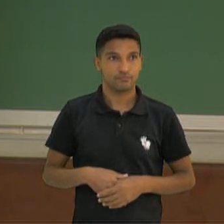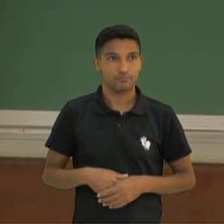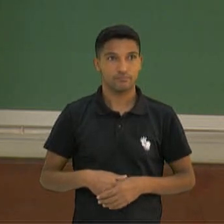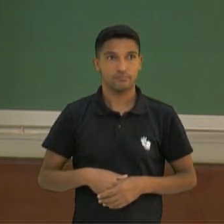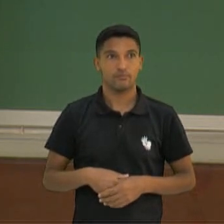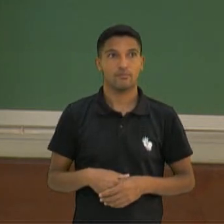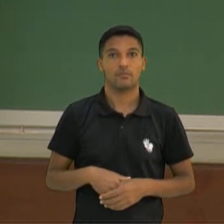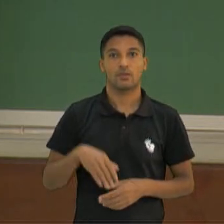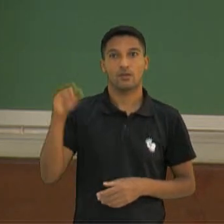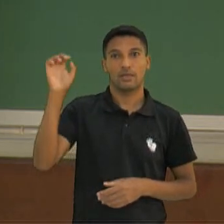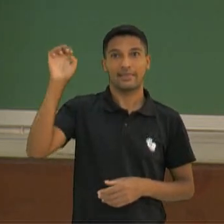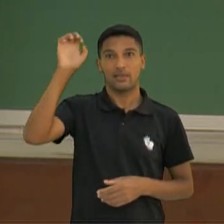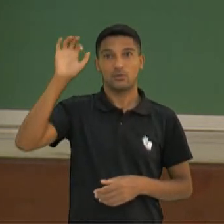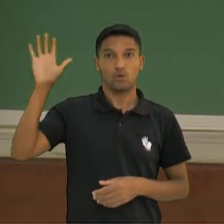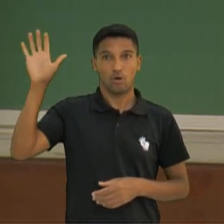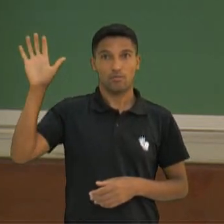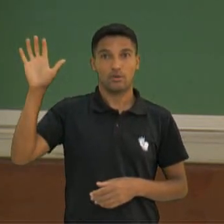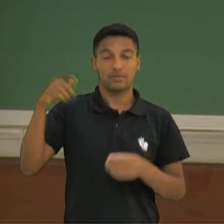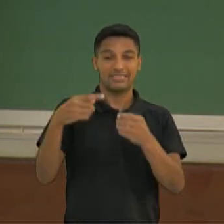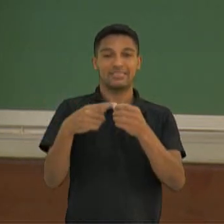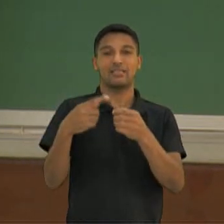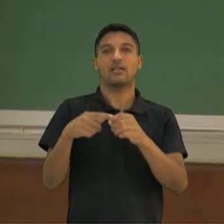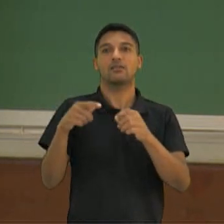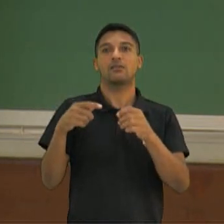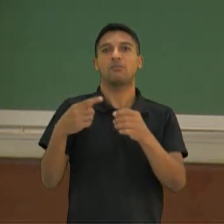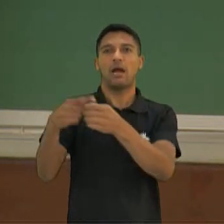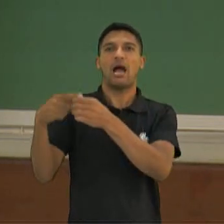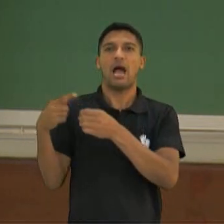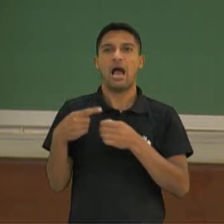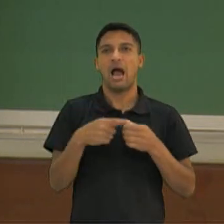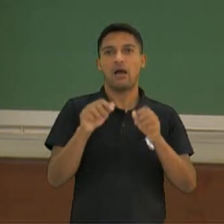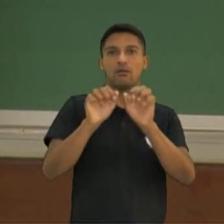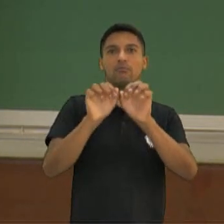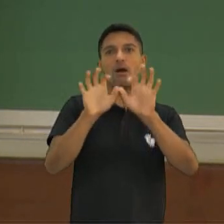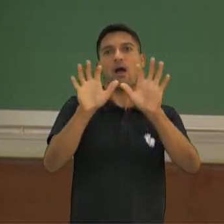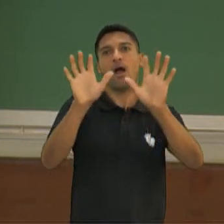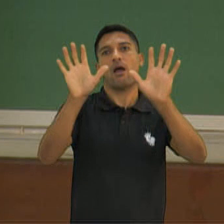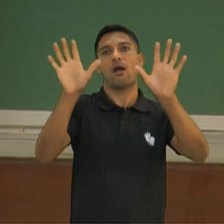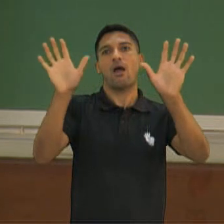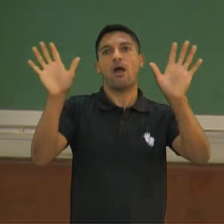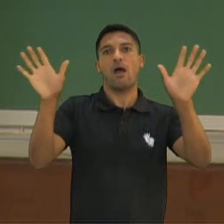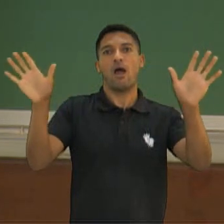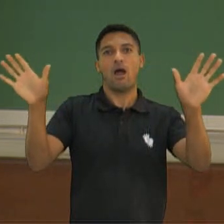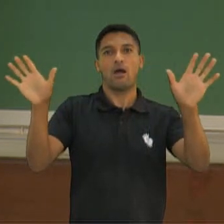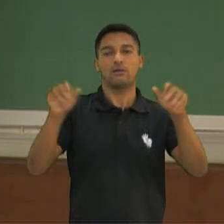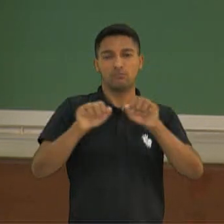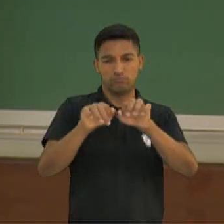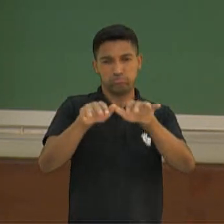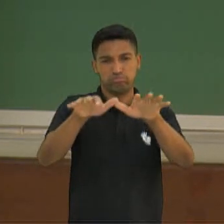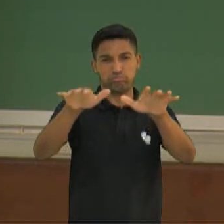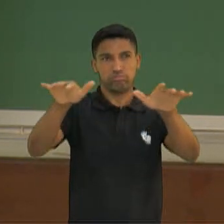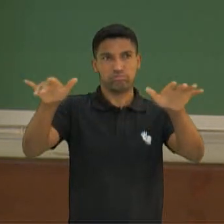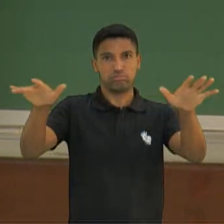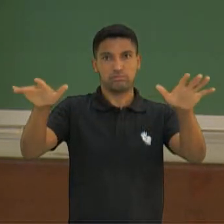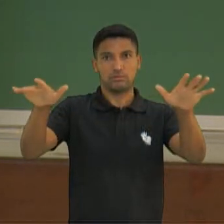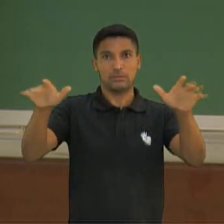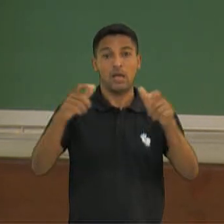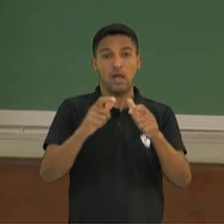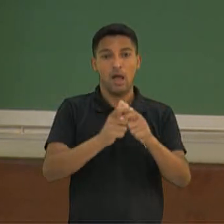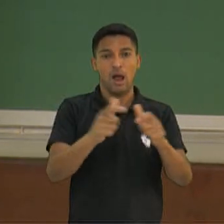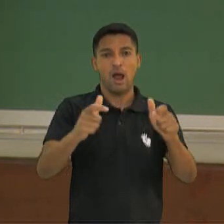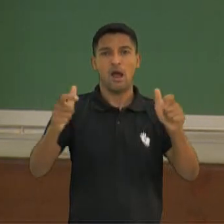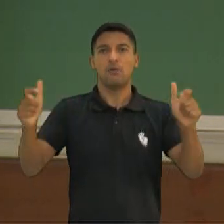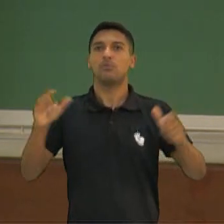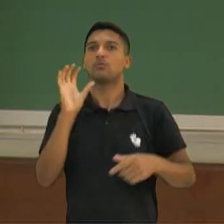Europa, o desafio ignorado. Então, isso começou a chamar a atenção dos europeus, esse crescimento urbano